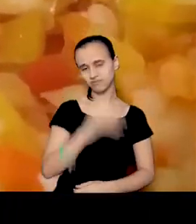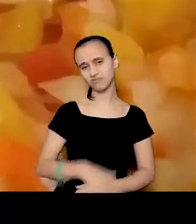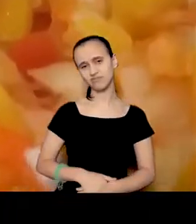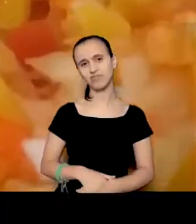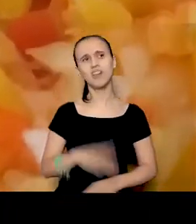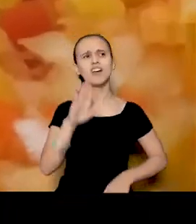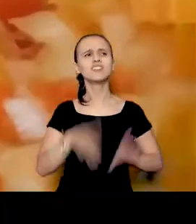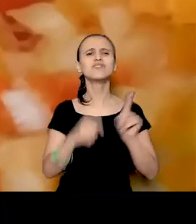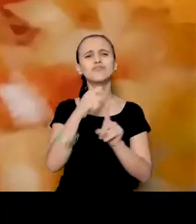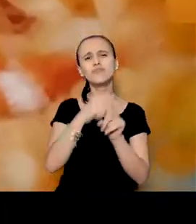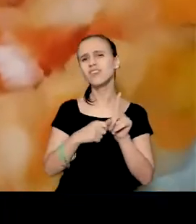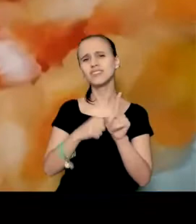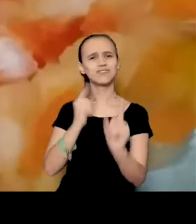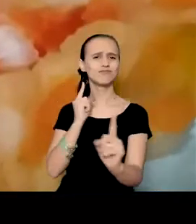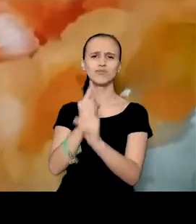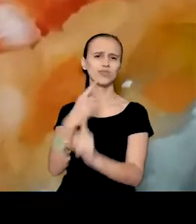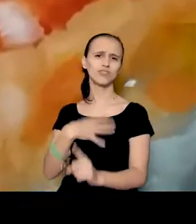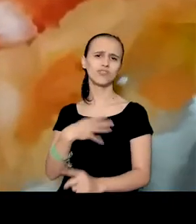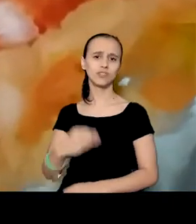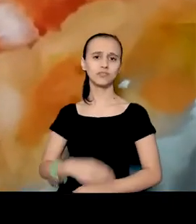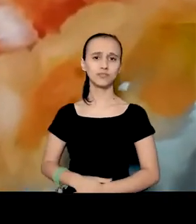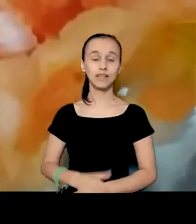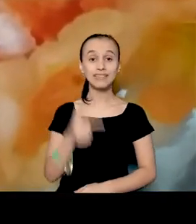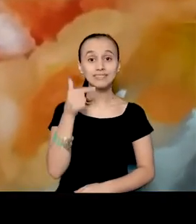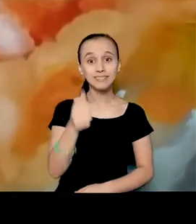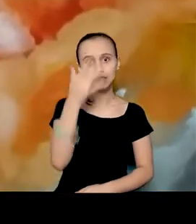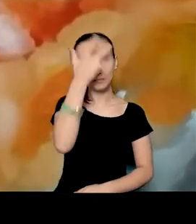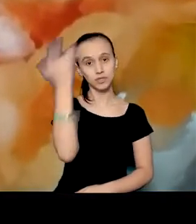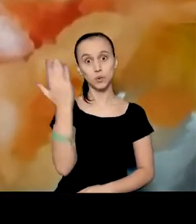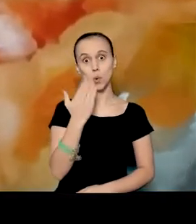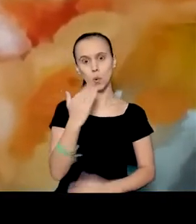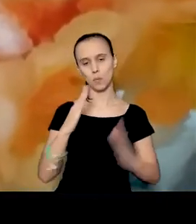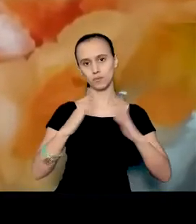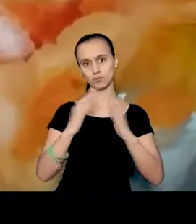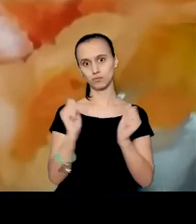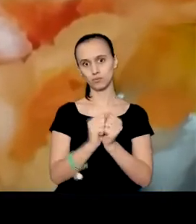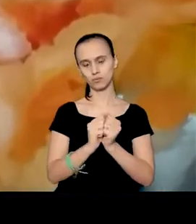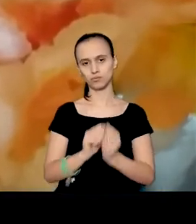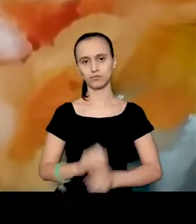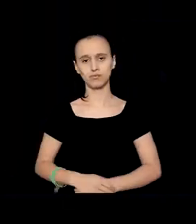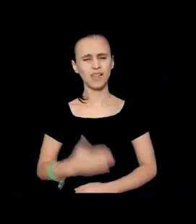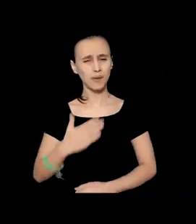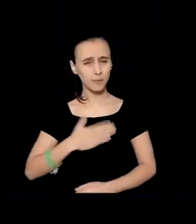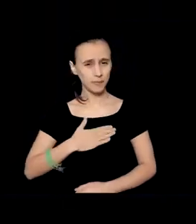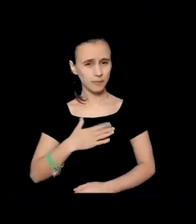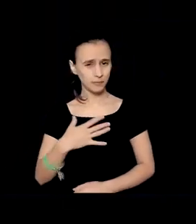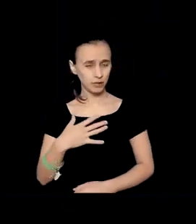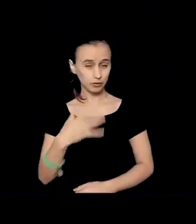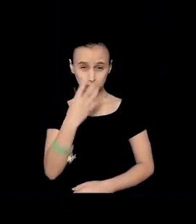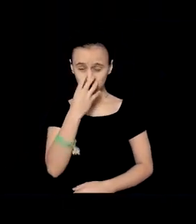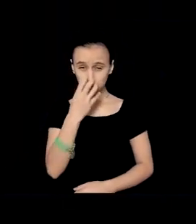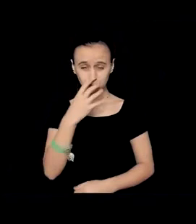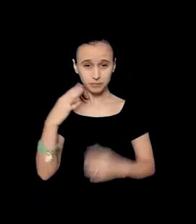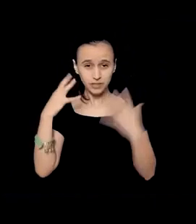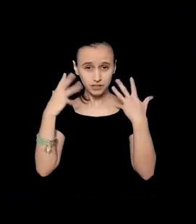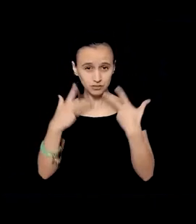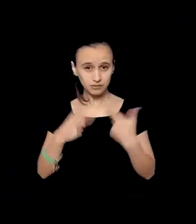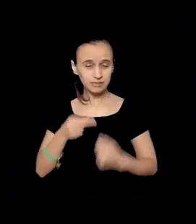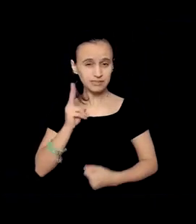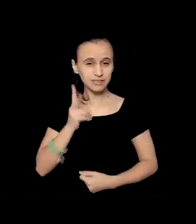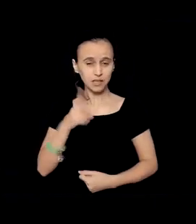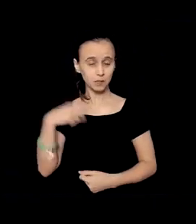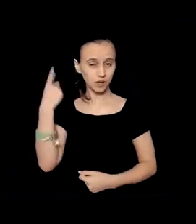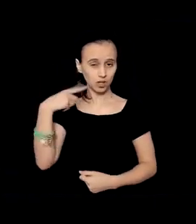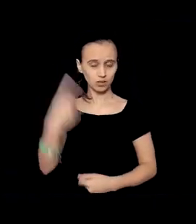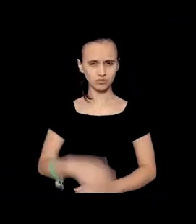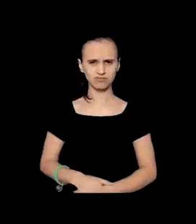um mês sem encontrar meu filho. 7 bocas comem ali. Meus primos são uns bichos bem loucos. Bem loucos. Quando eu pergunto pro meu avô se tá tudo